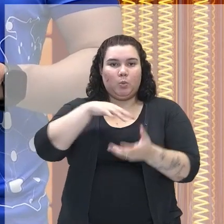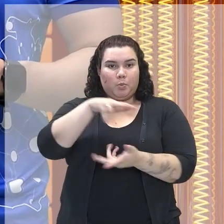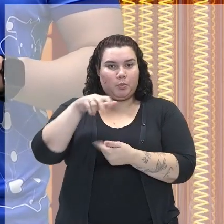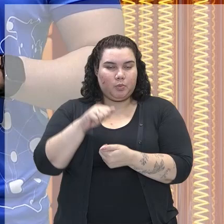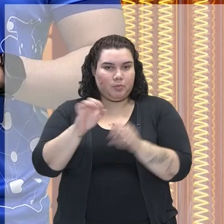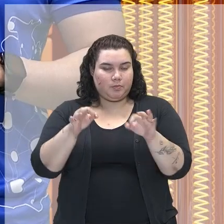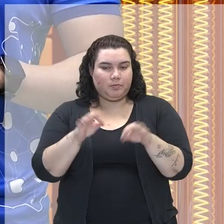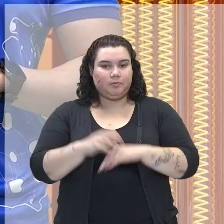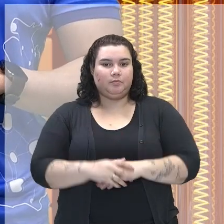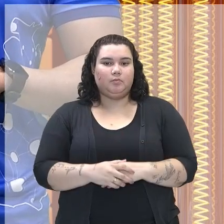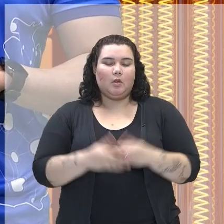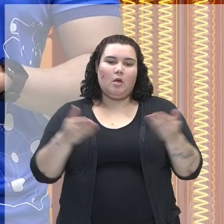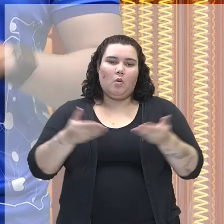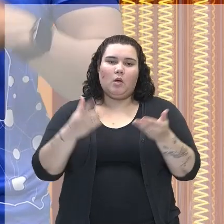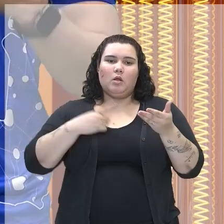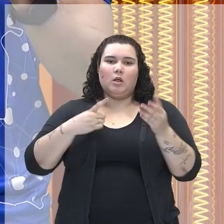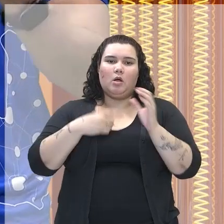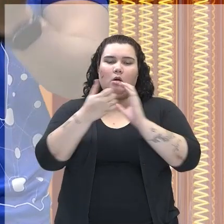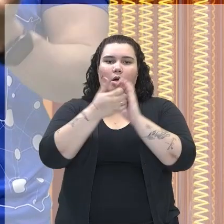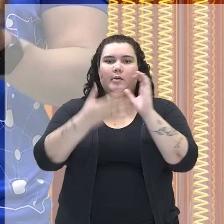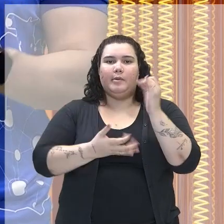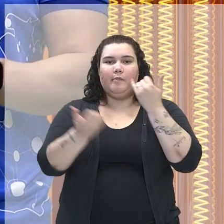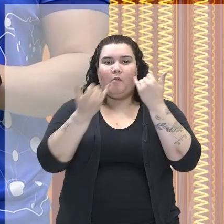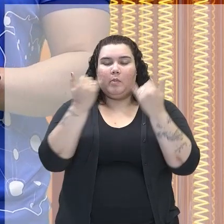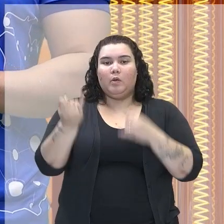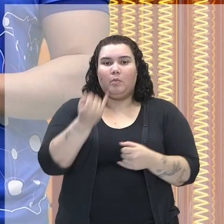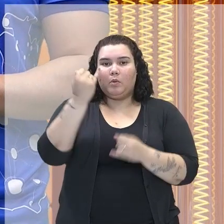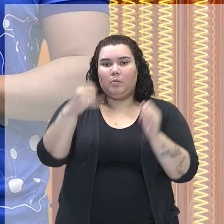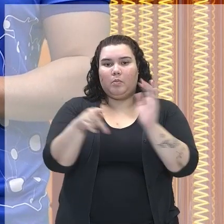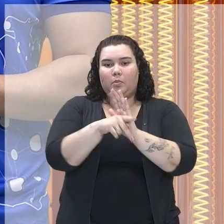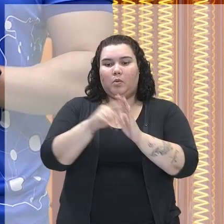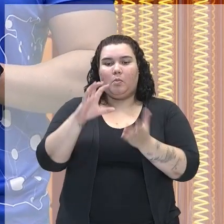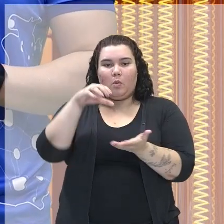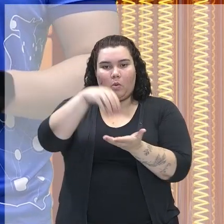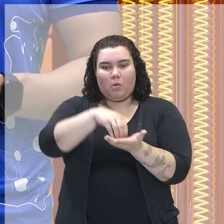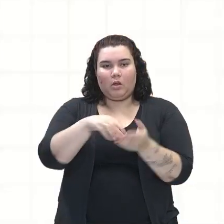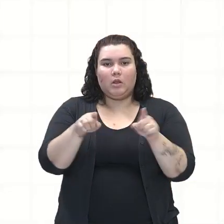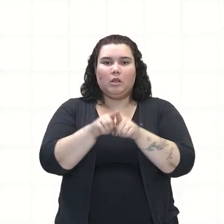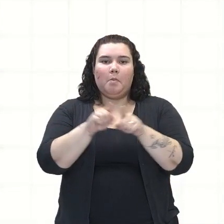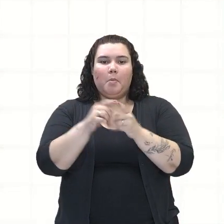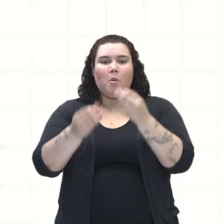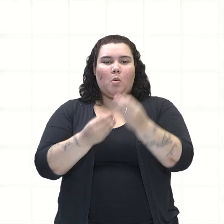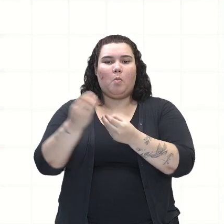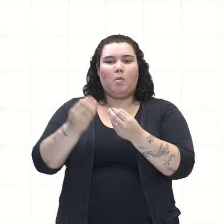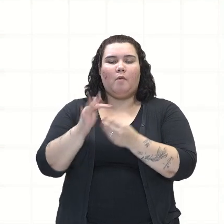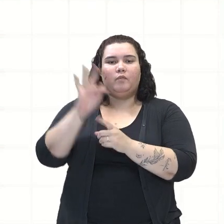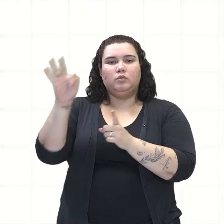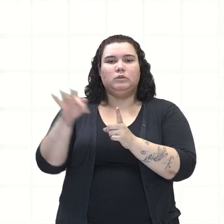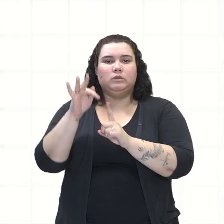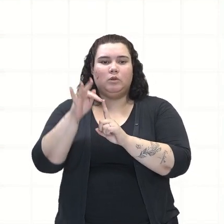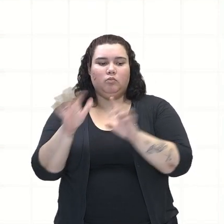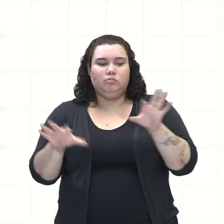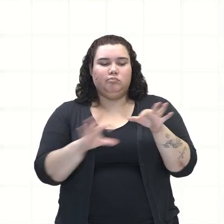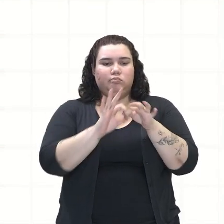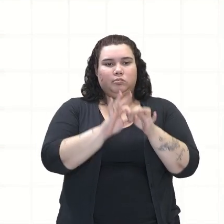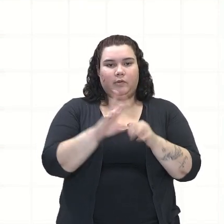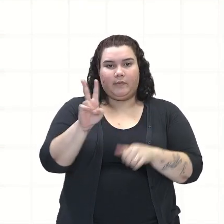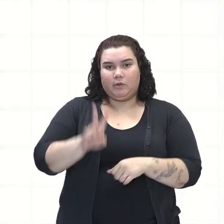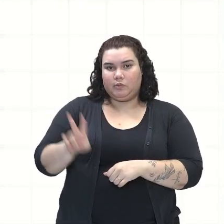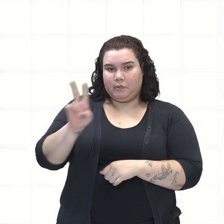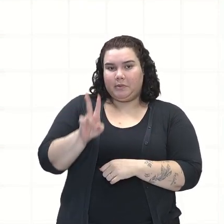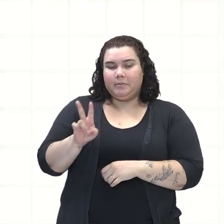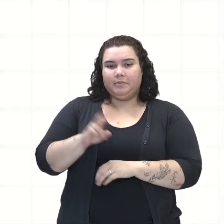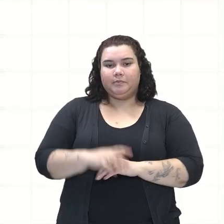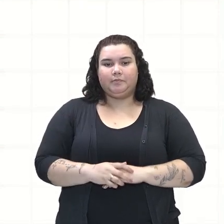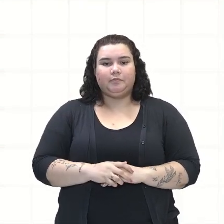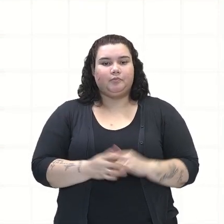importantes acerca dessa organização, bem como do papel da Venezuela. Acompanhe comigo. Primeiro ponto que eu gostaria de destacar para